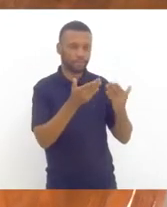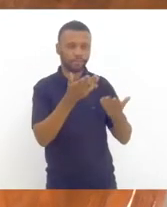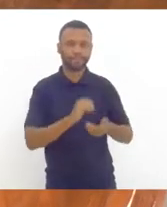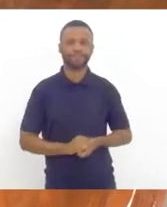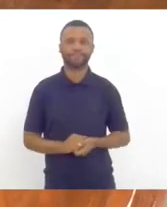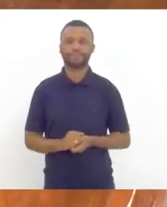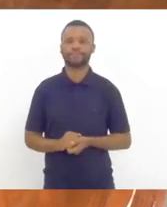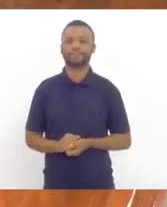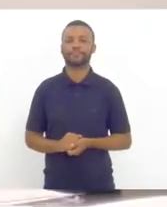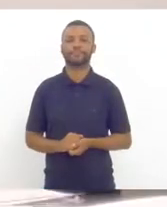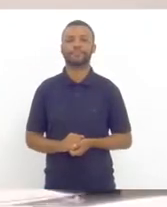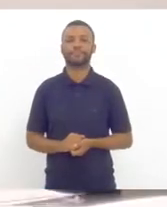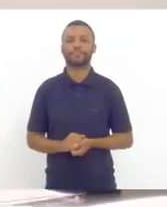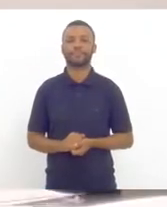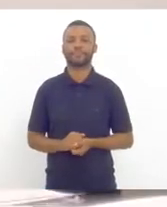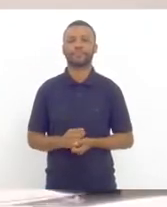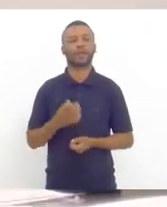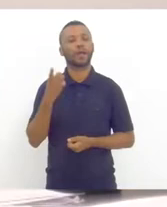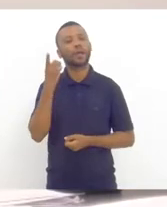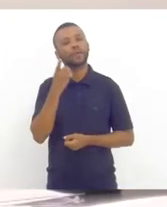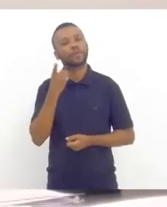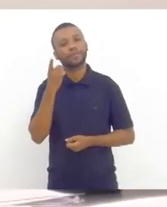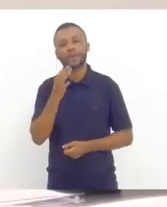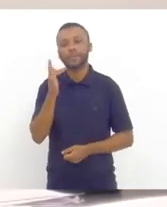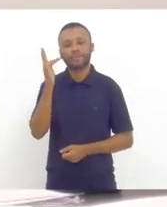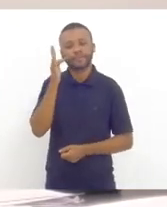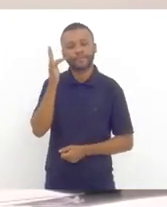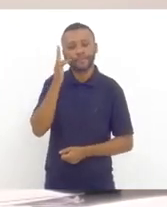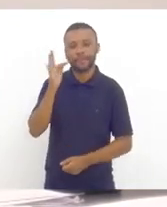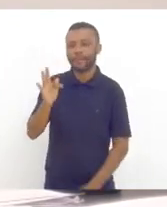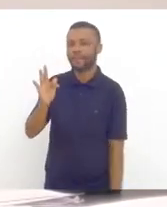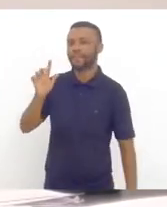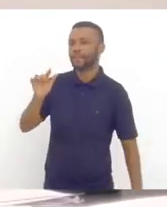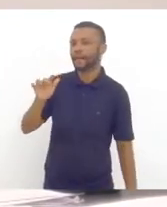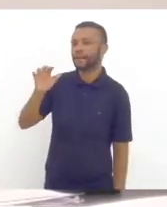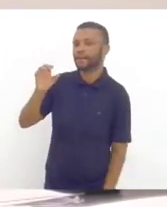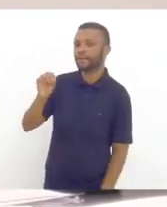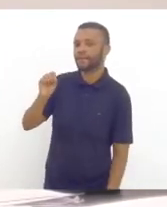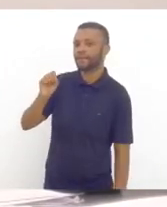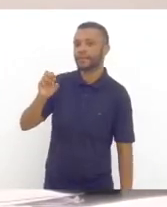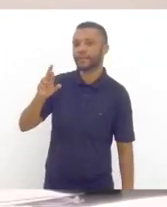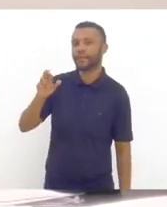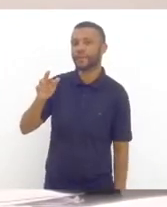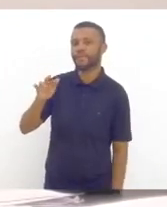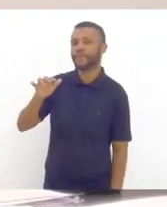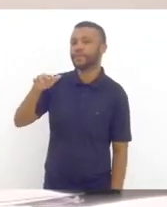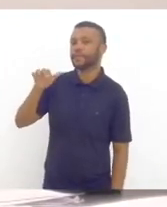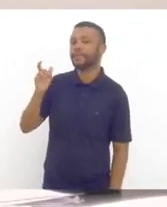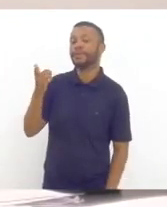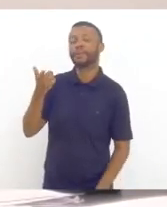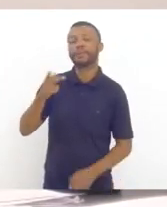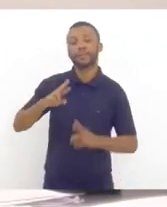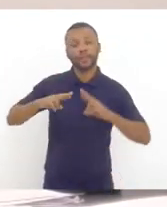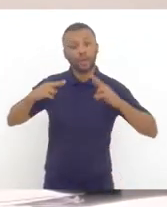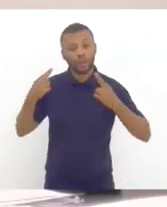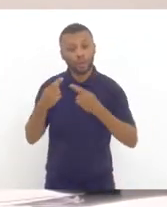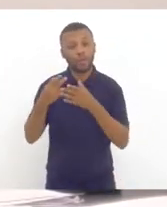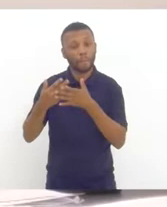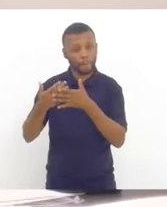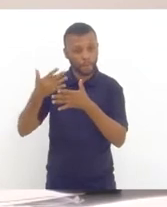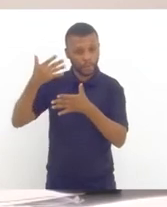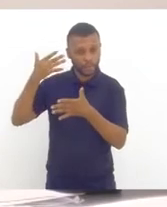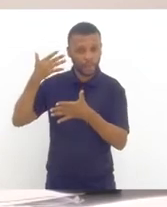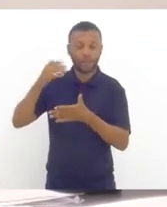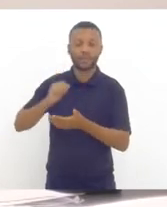E o deputado Flávio Serafini, na última audiência pública, fez